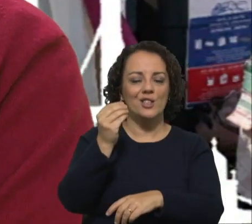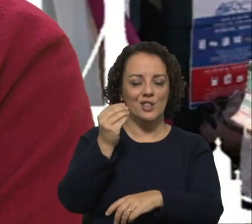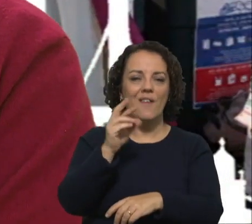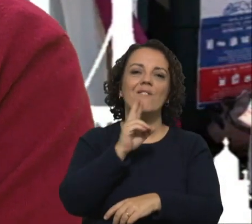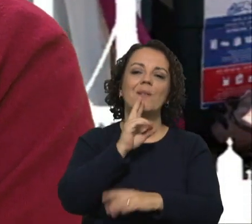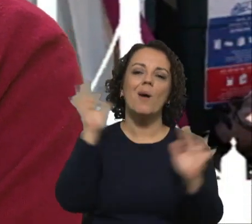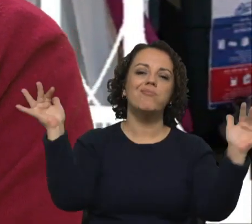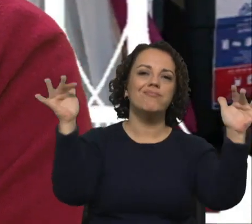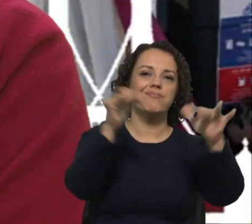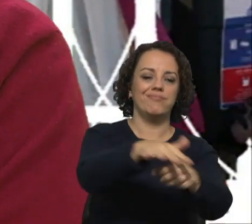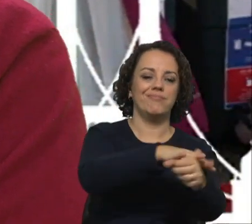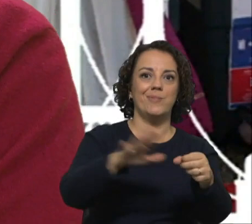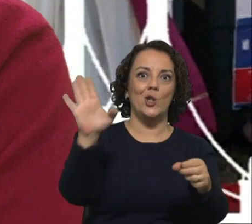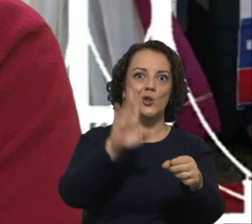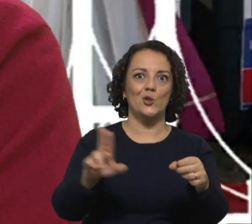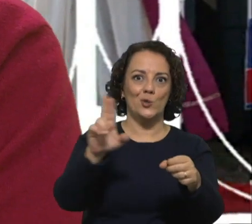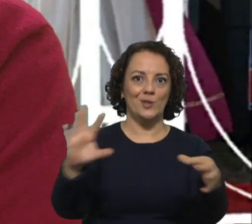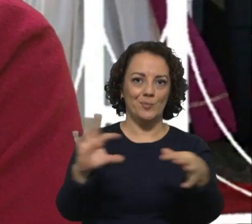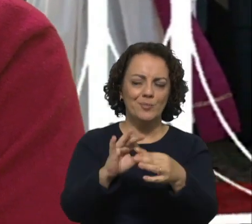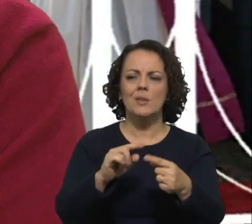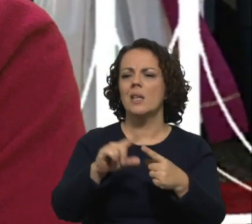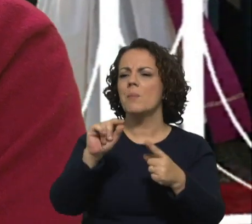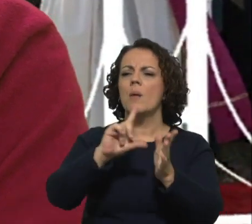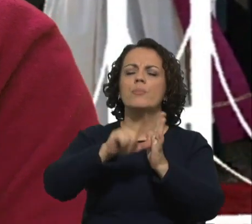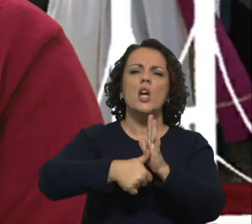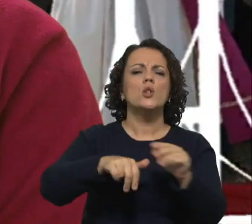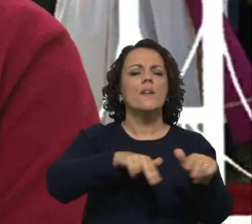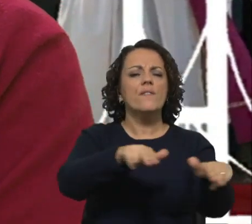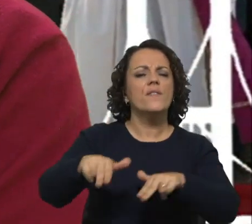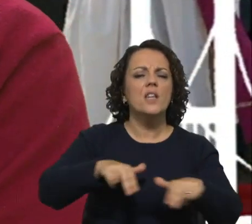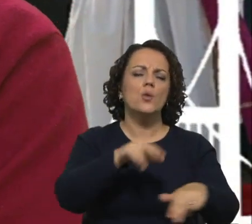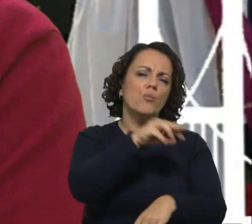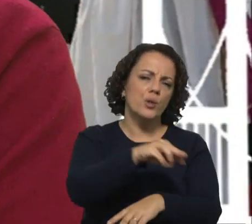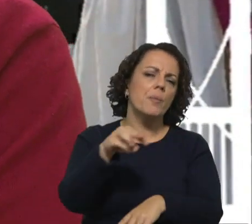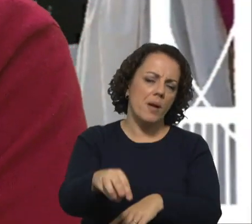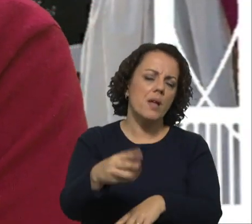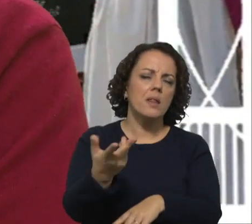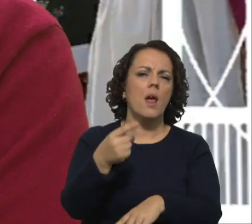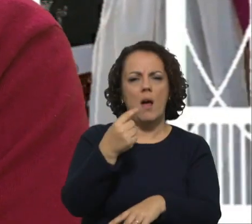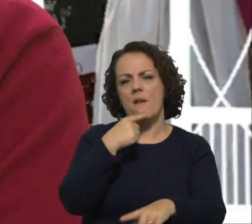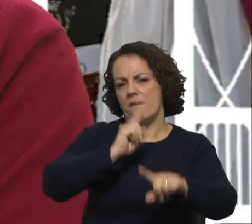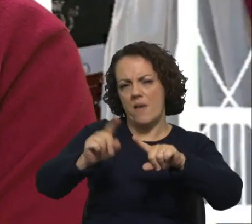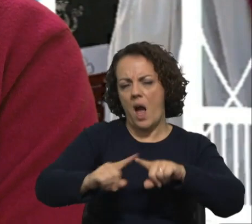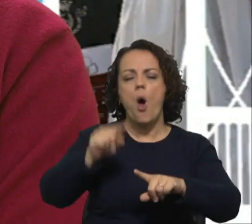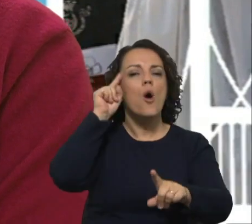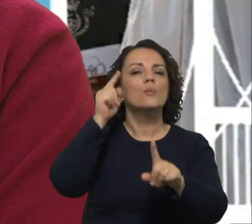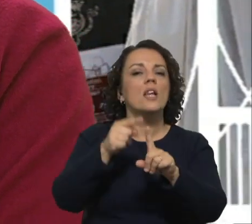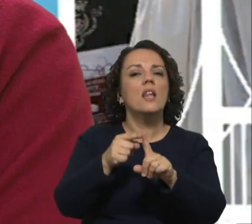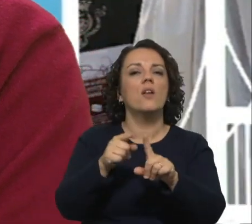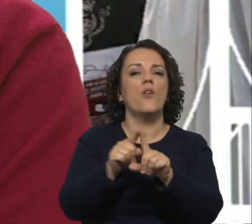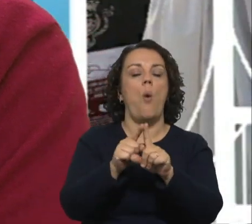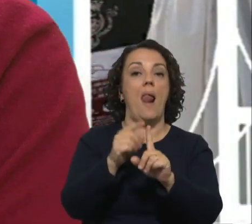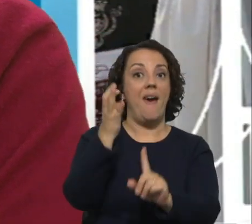da Jornada Mundial da Juventude e fazemos muitos projetos de multimédia que normalmente são desafios de tentar olhar para a fé e olhar